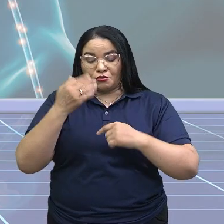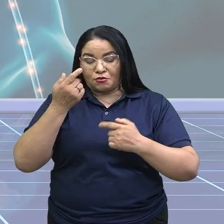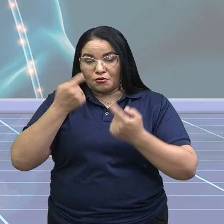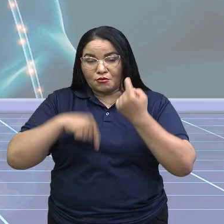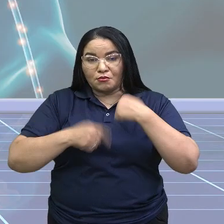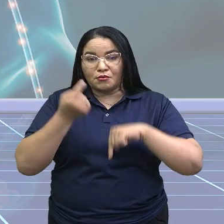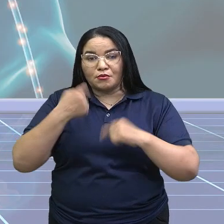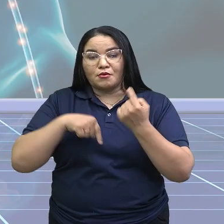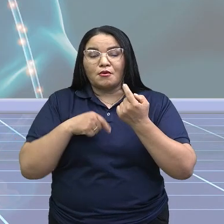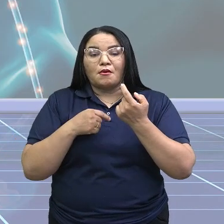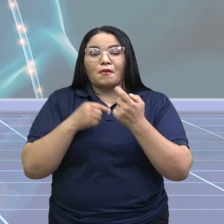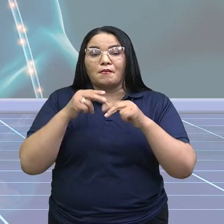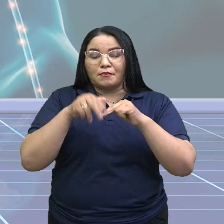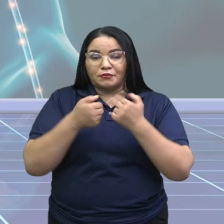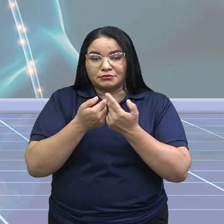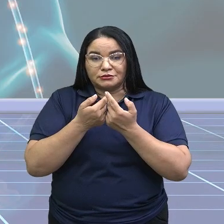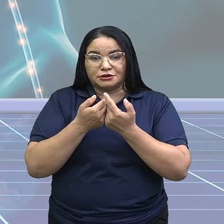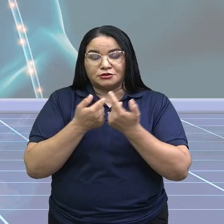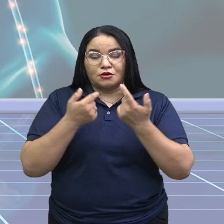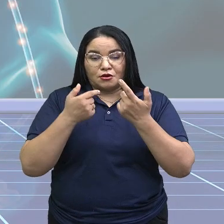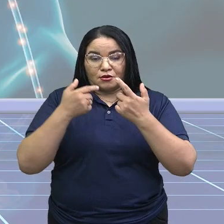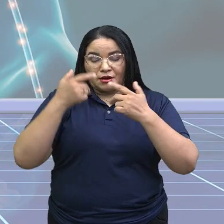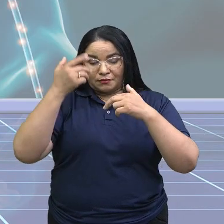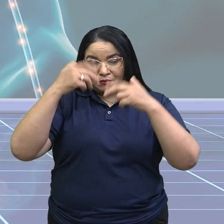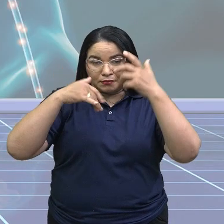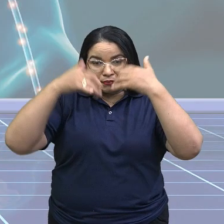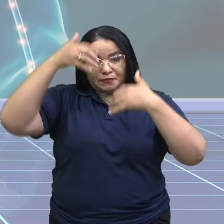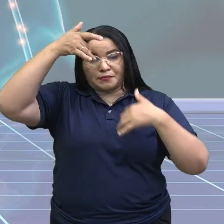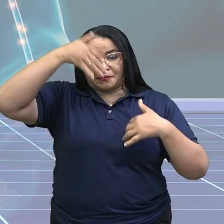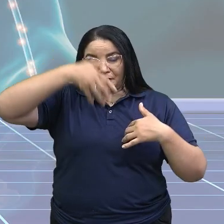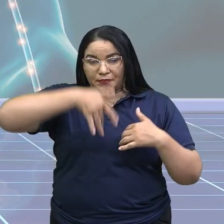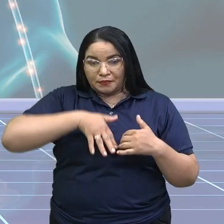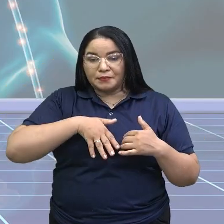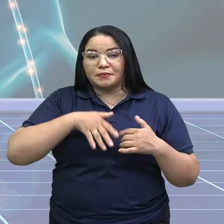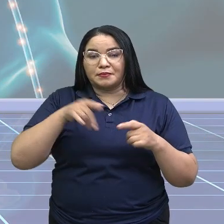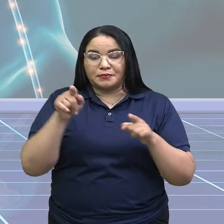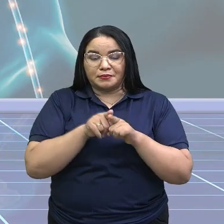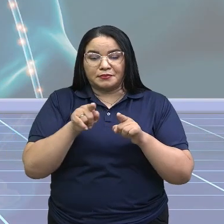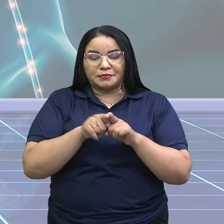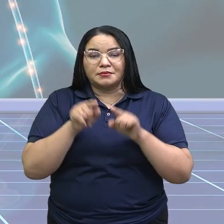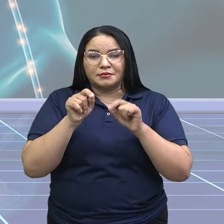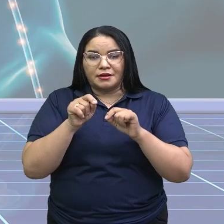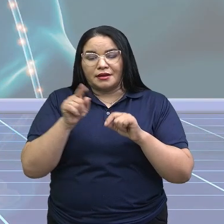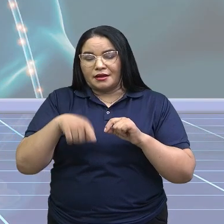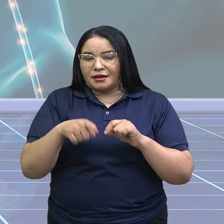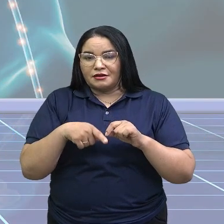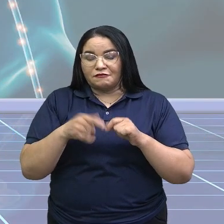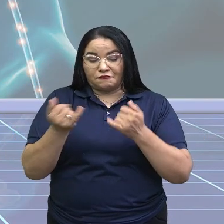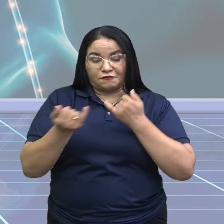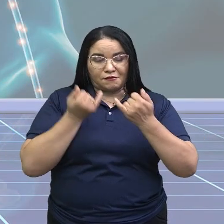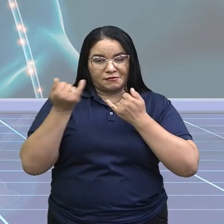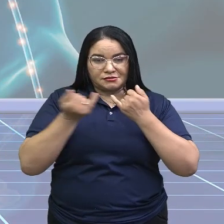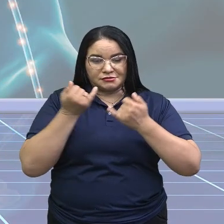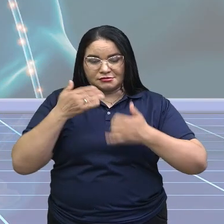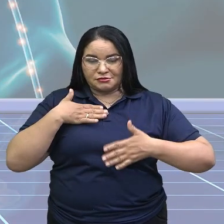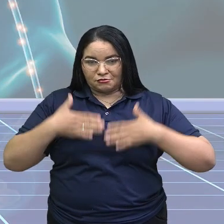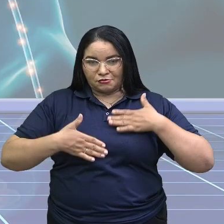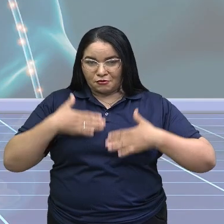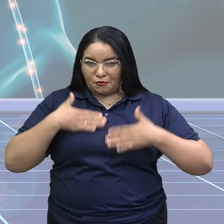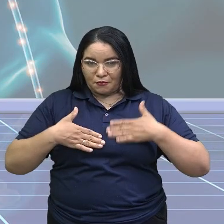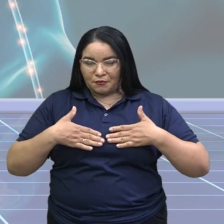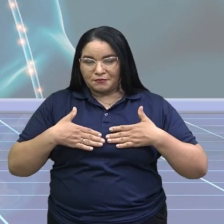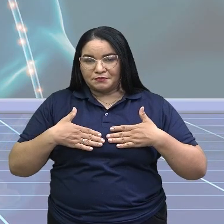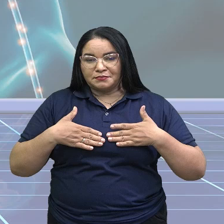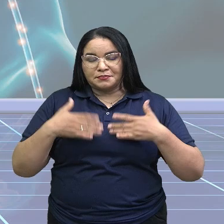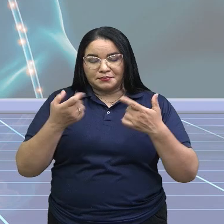das sinapses que esses neurônios realizam para encaminhar as informações, tá certo? Para que eles consigam ali